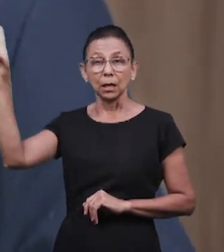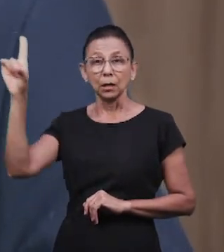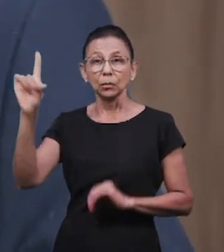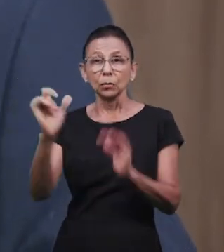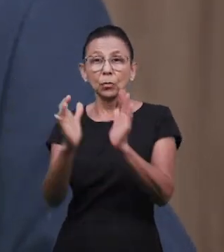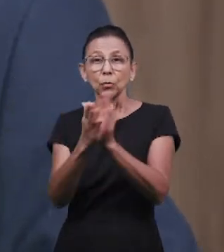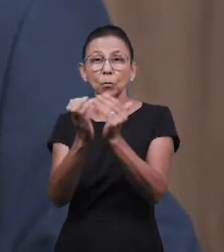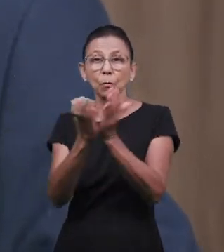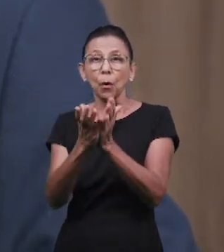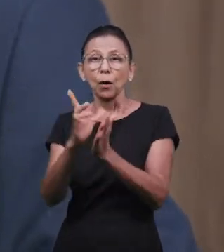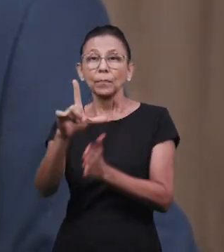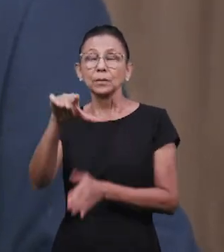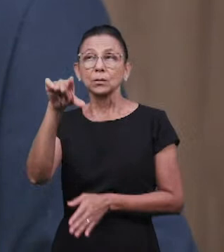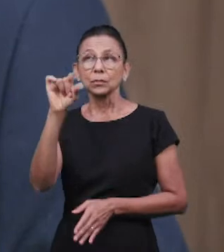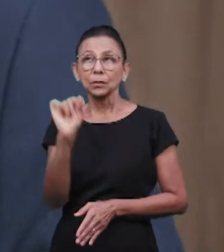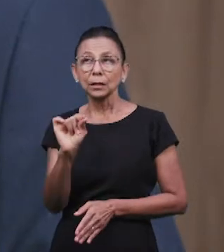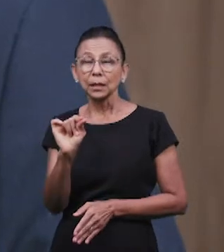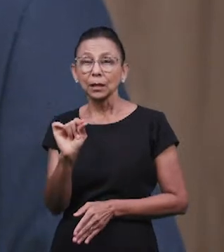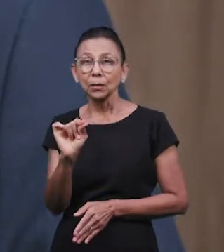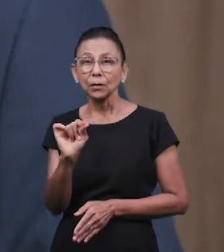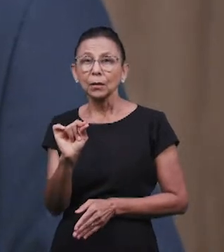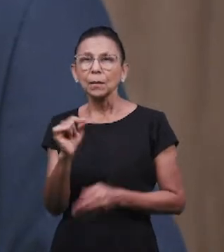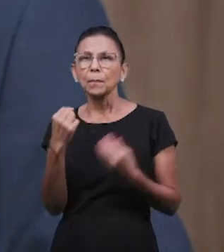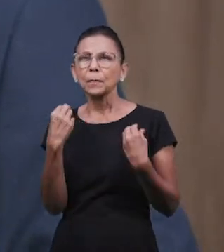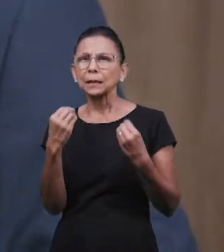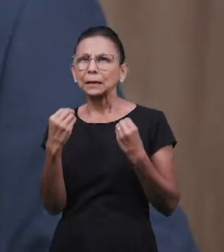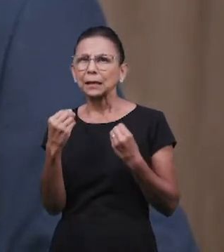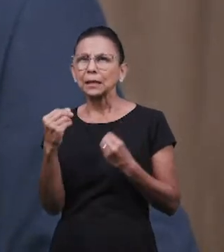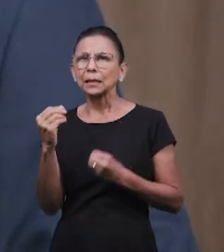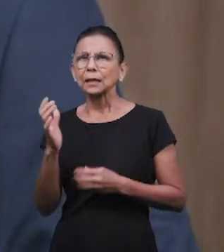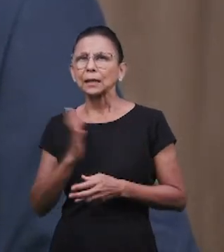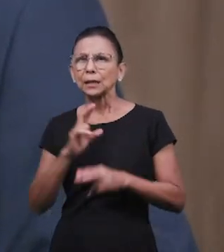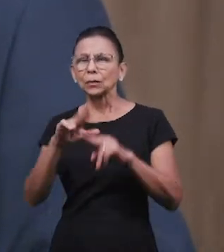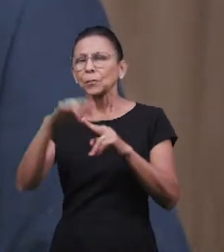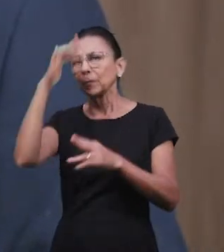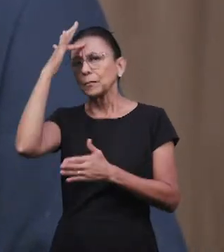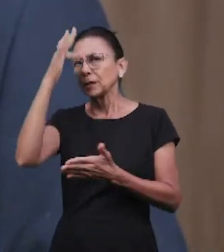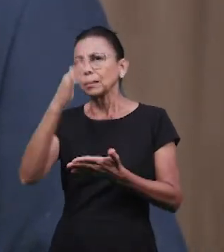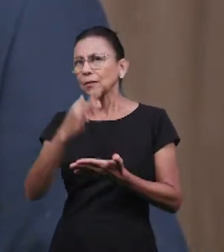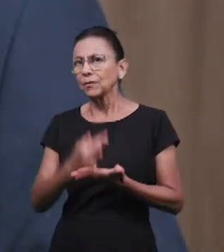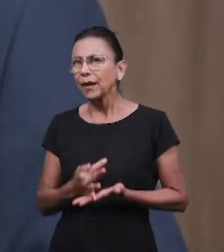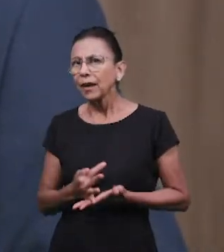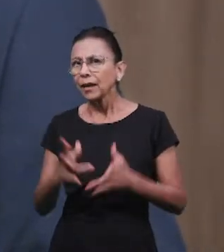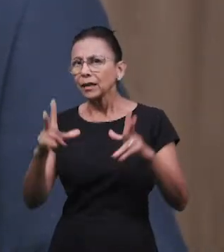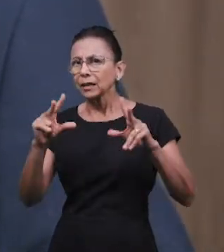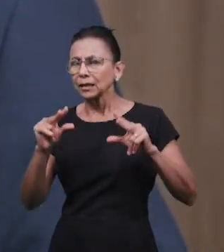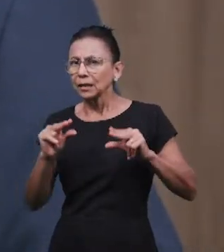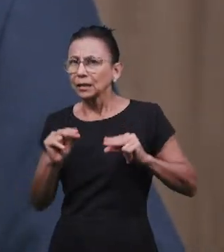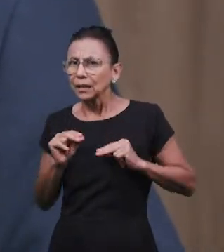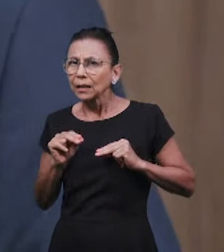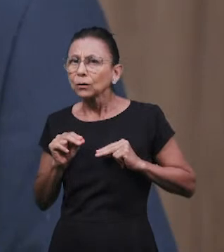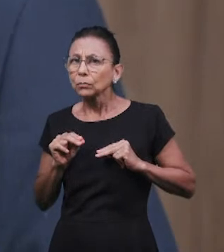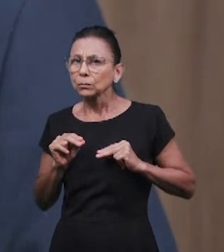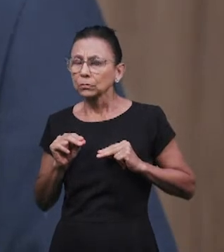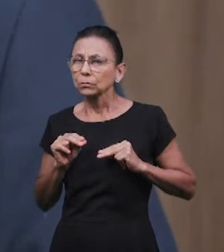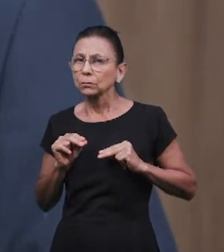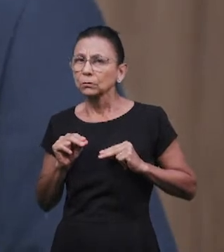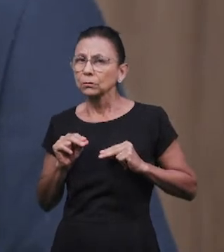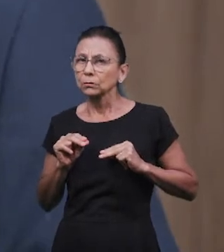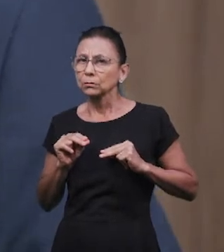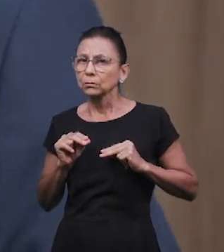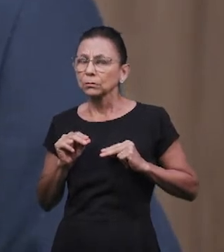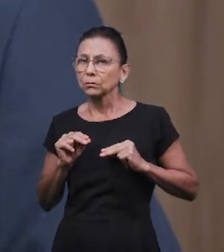deste mundo para serem ricos na fé, herdeiros do reino que prometeu aos que o amam? Mas